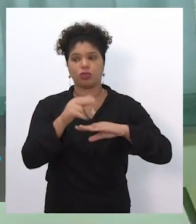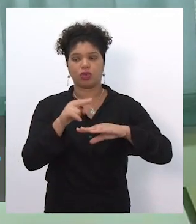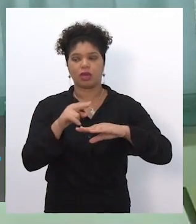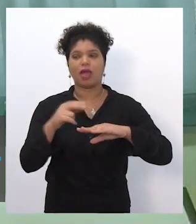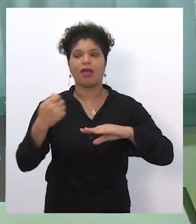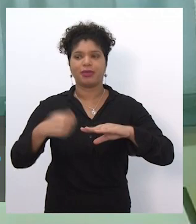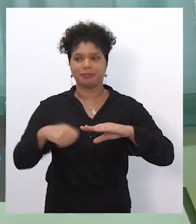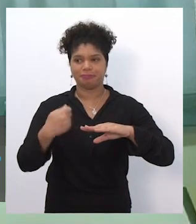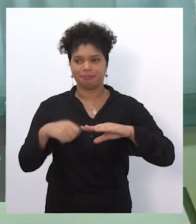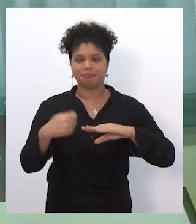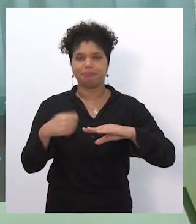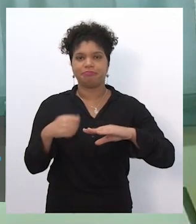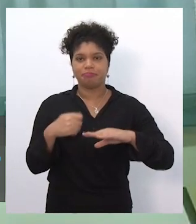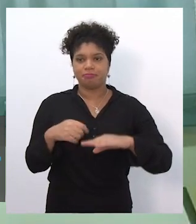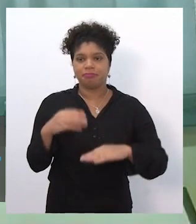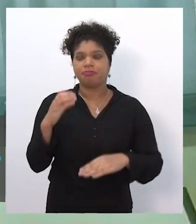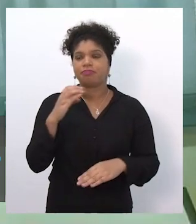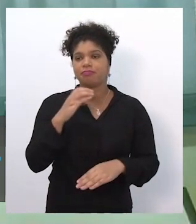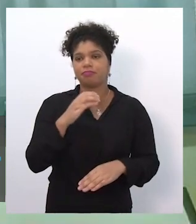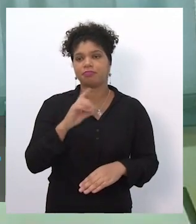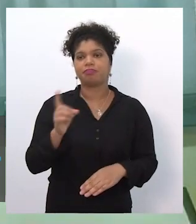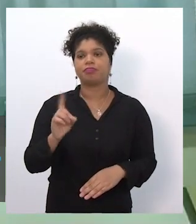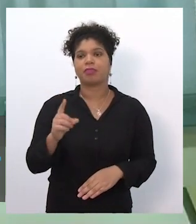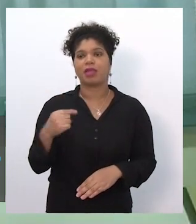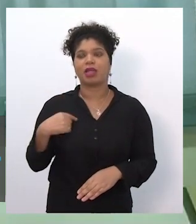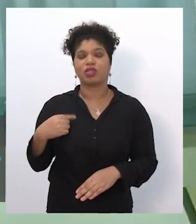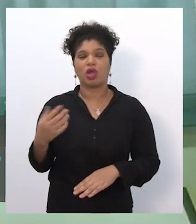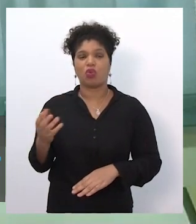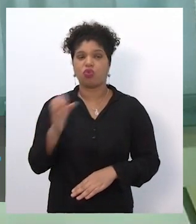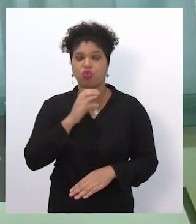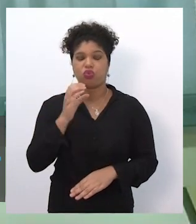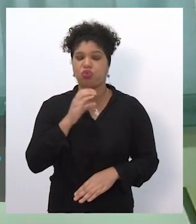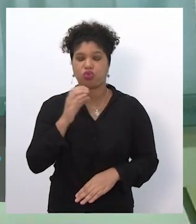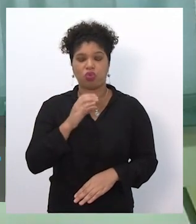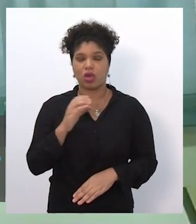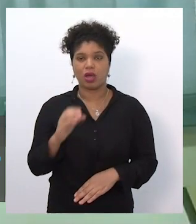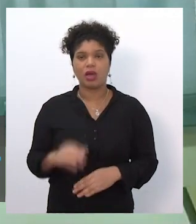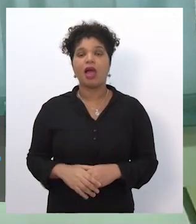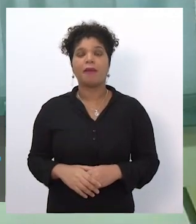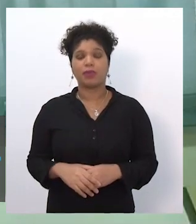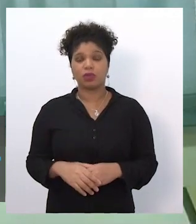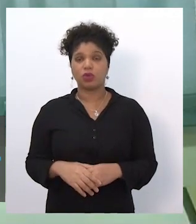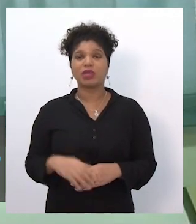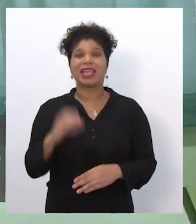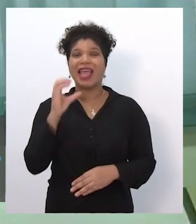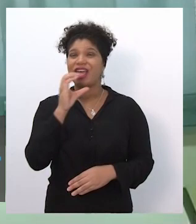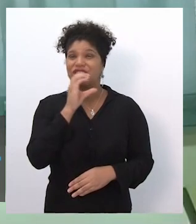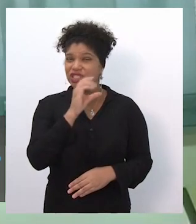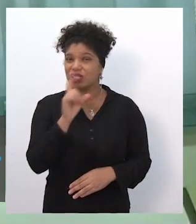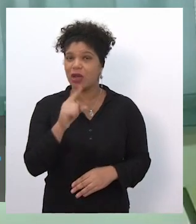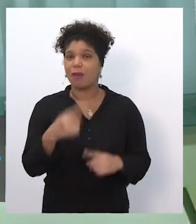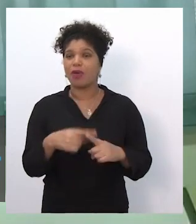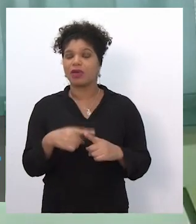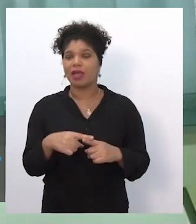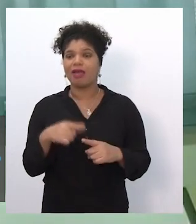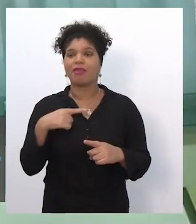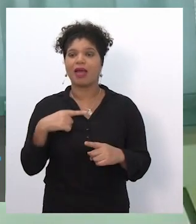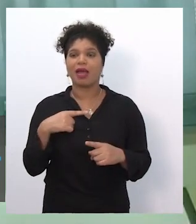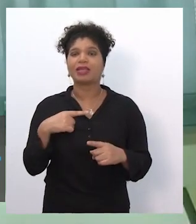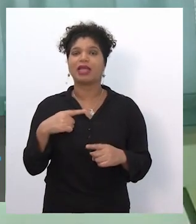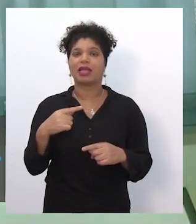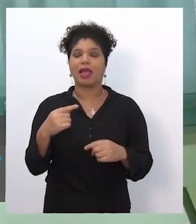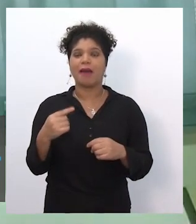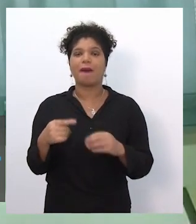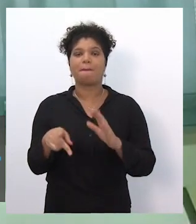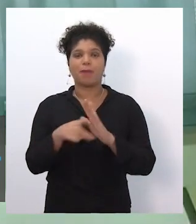precisa que ele não tenha um consumo muito alto no processador, né, por causa do problema da bateria. Então, mesma coisa que